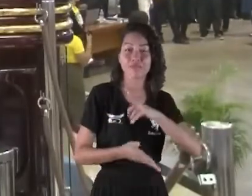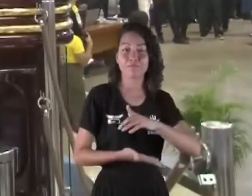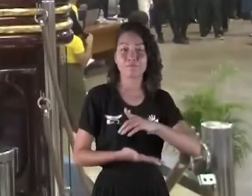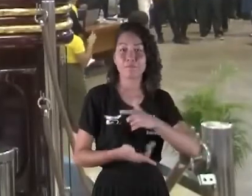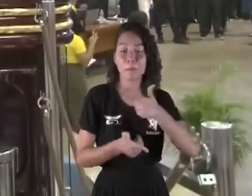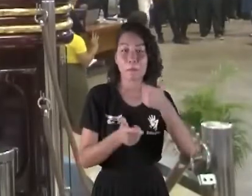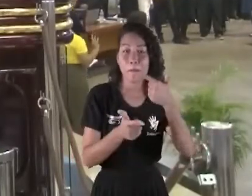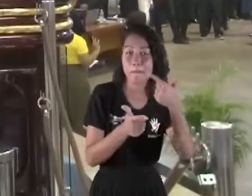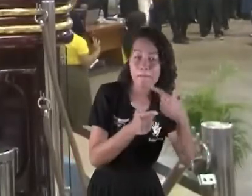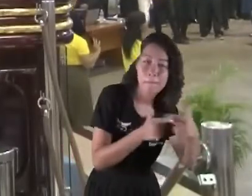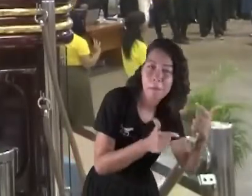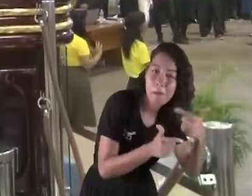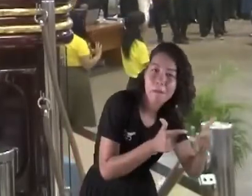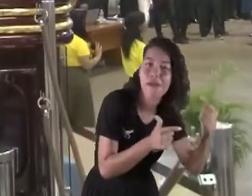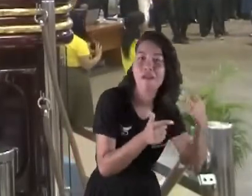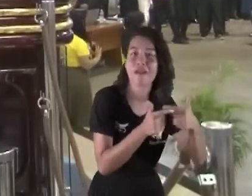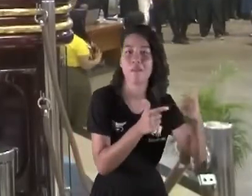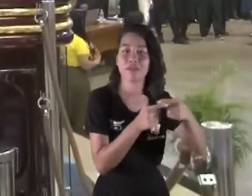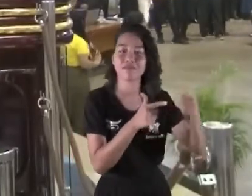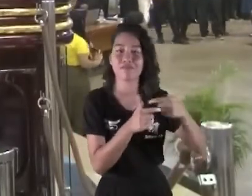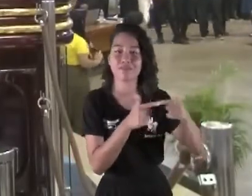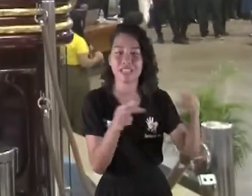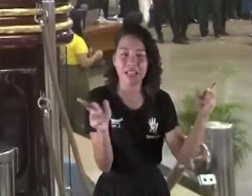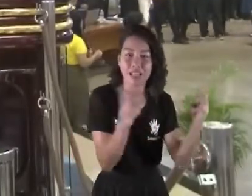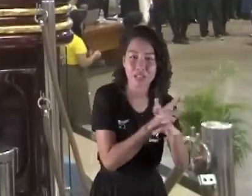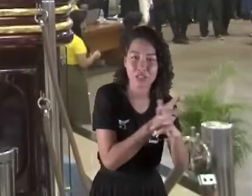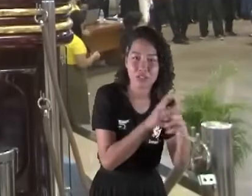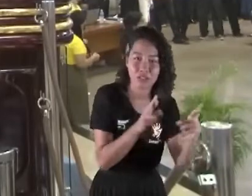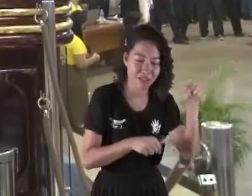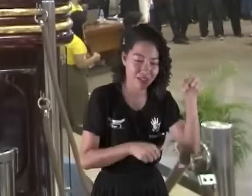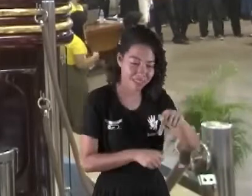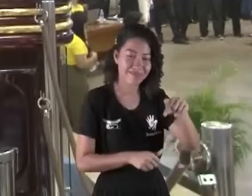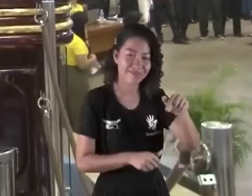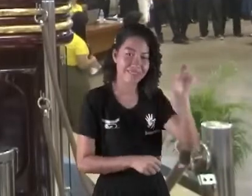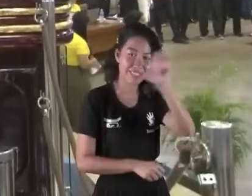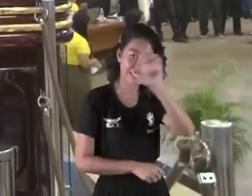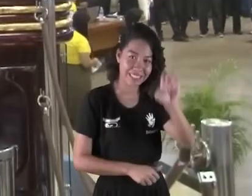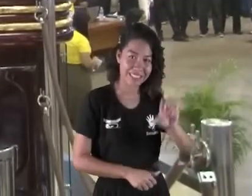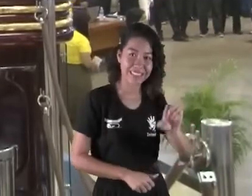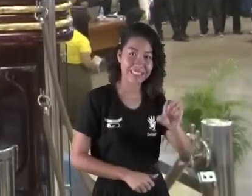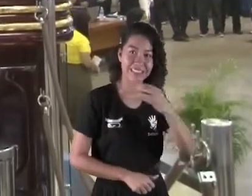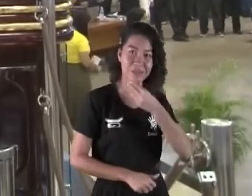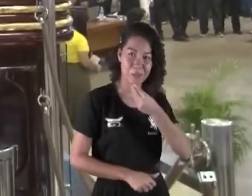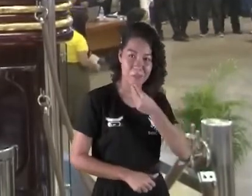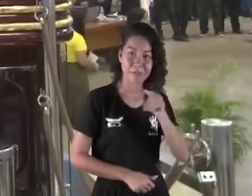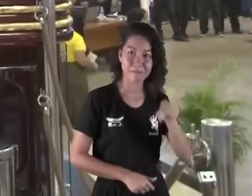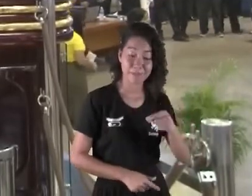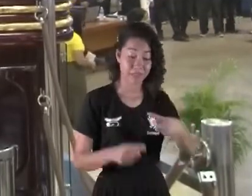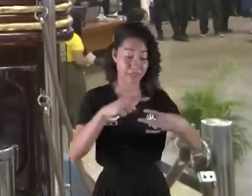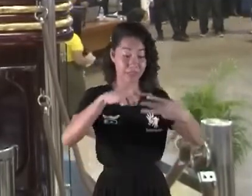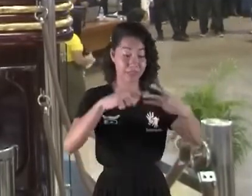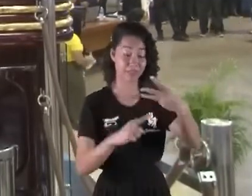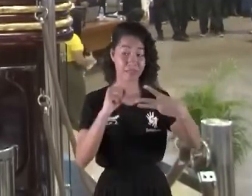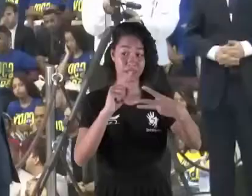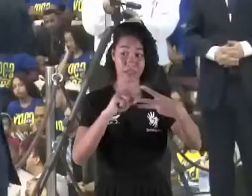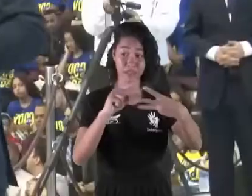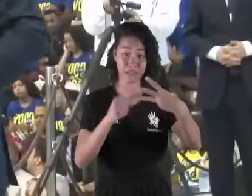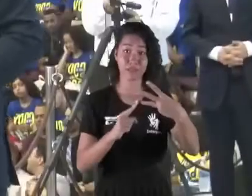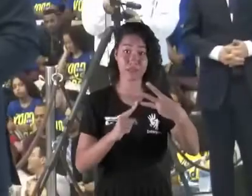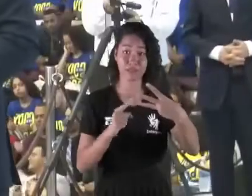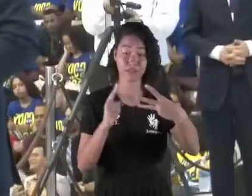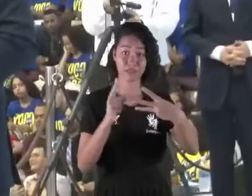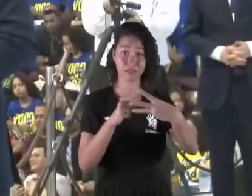a vocação de Ezequiel são três.